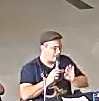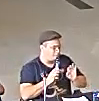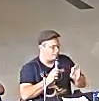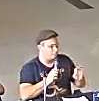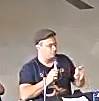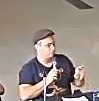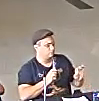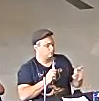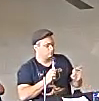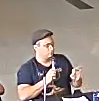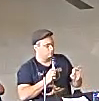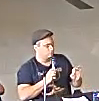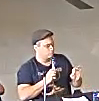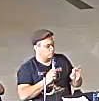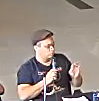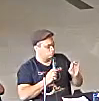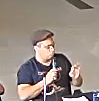diz